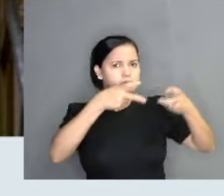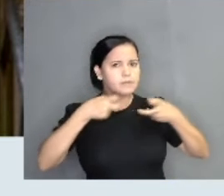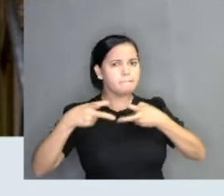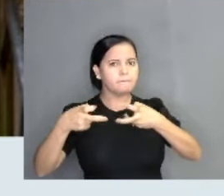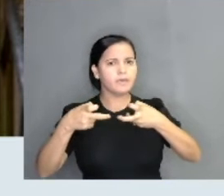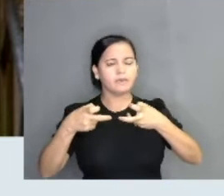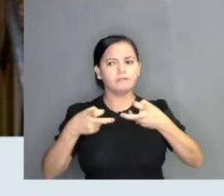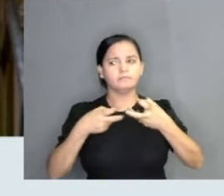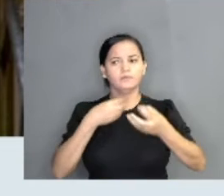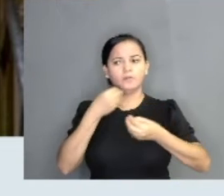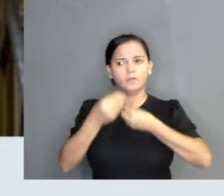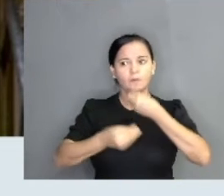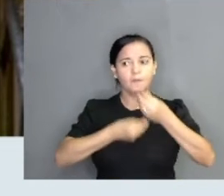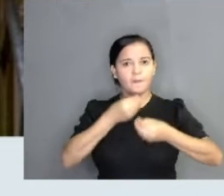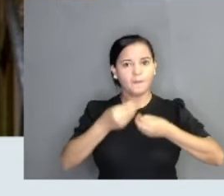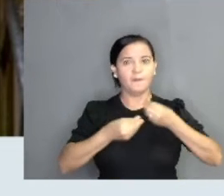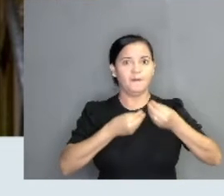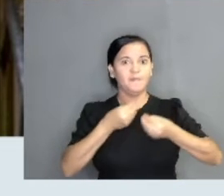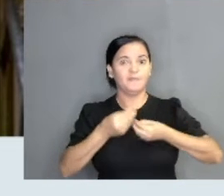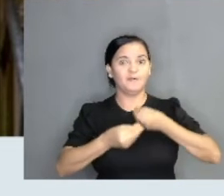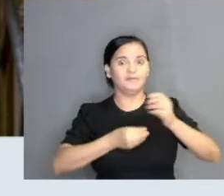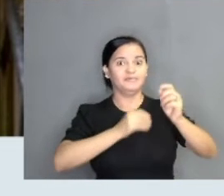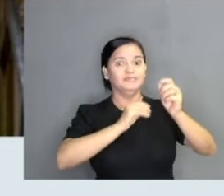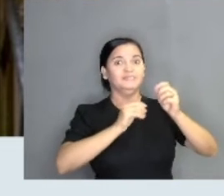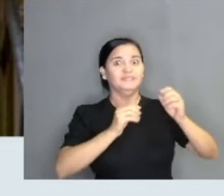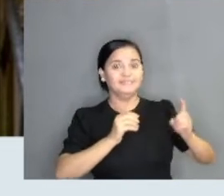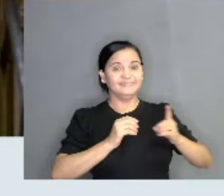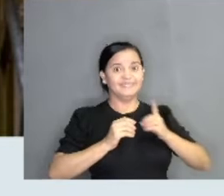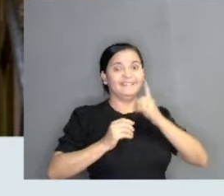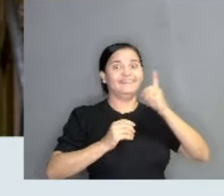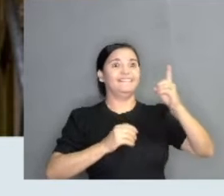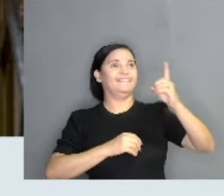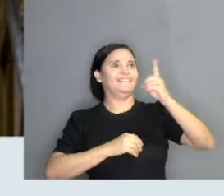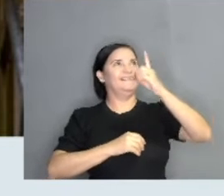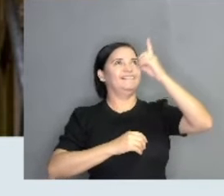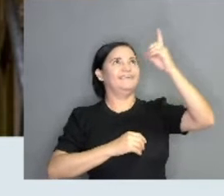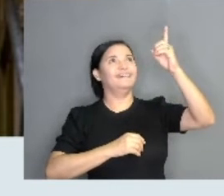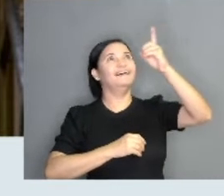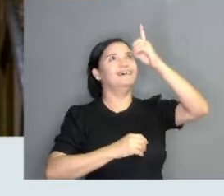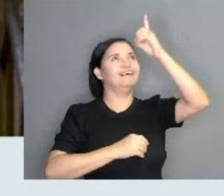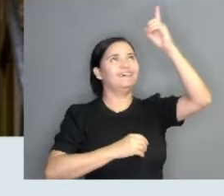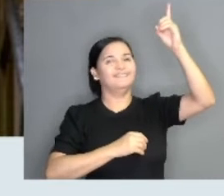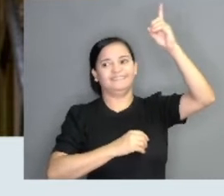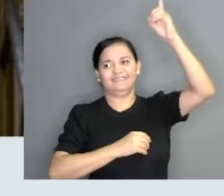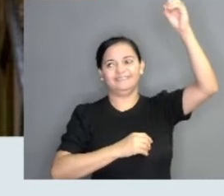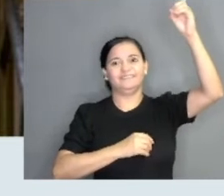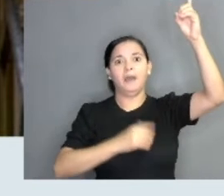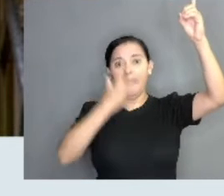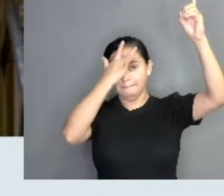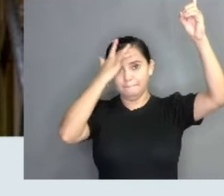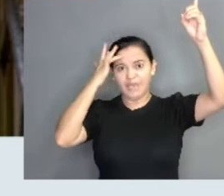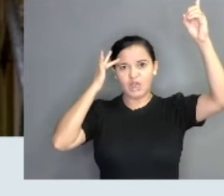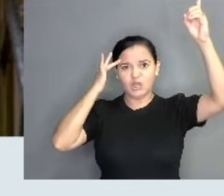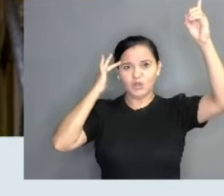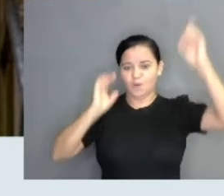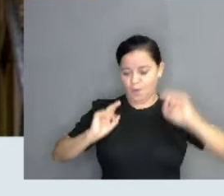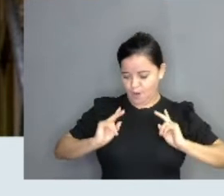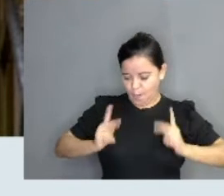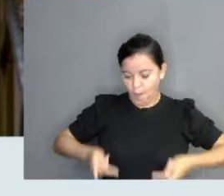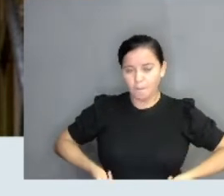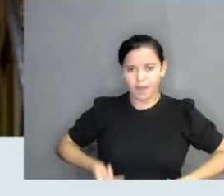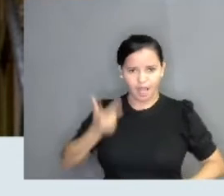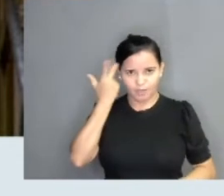tamanho da escultura em relação ao tamanho de um ser humano normal. Veja como